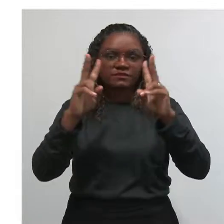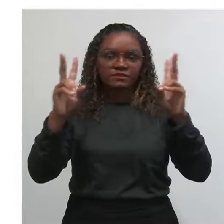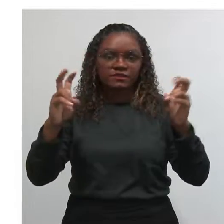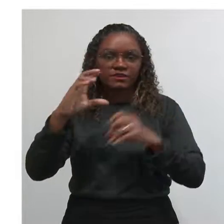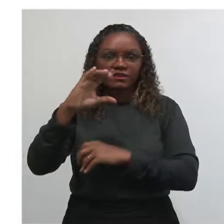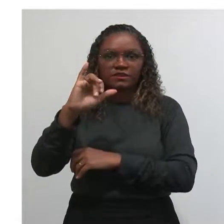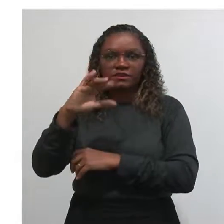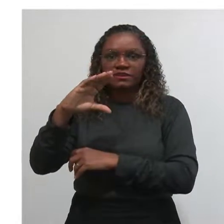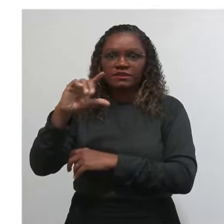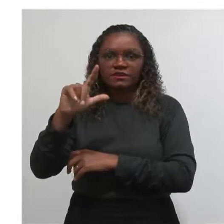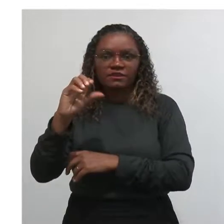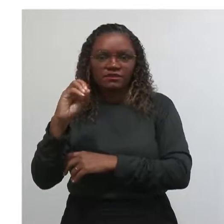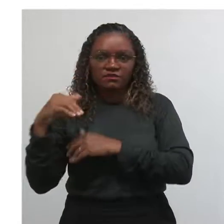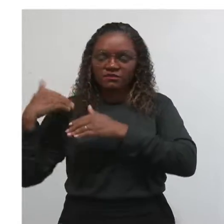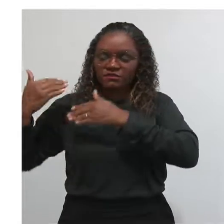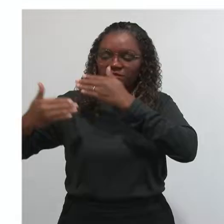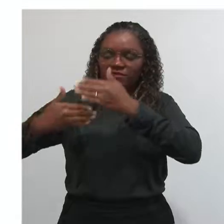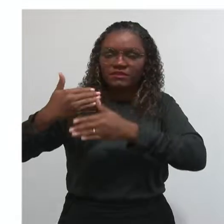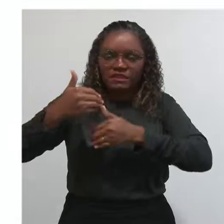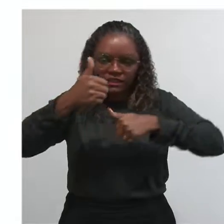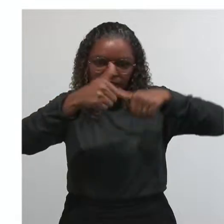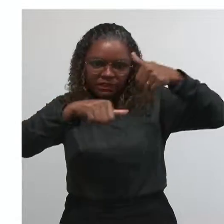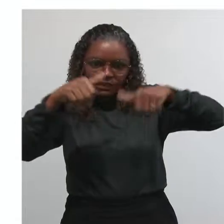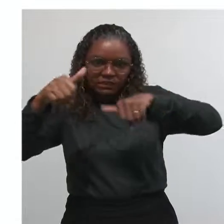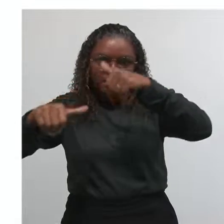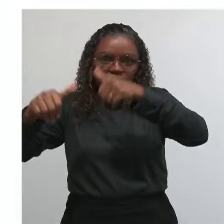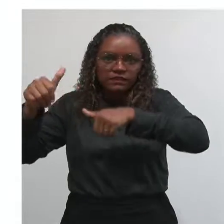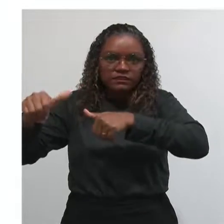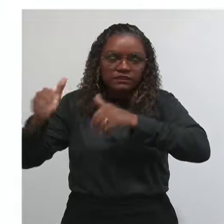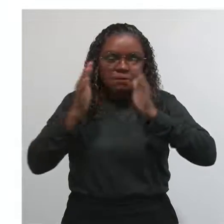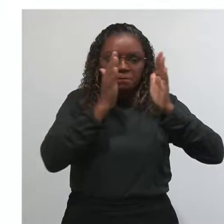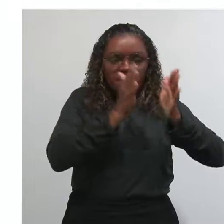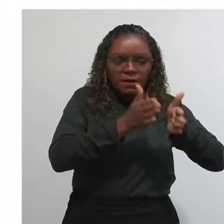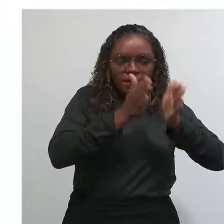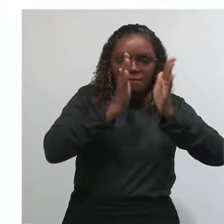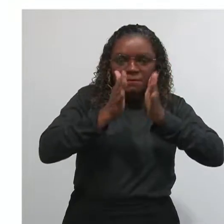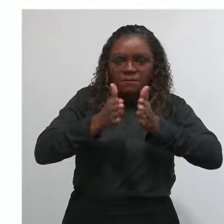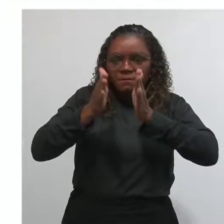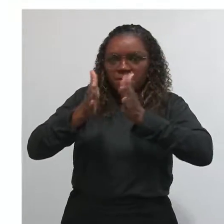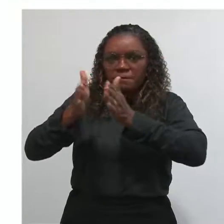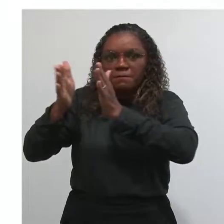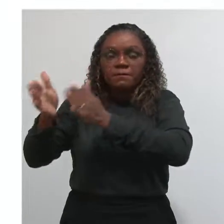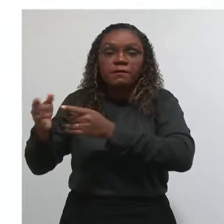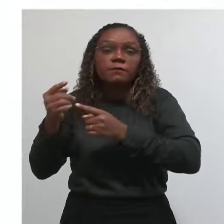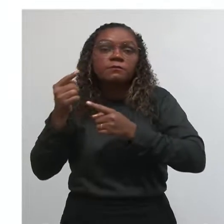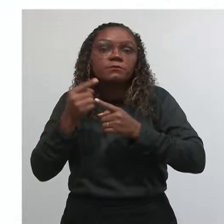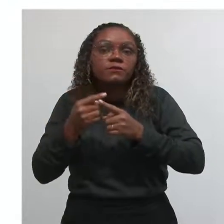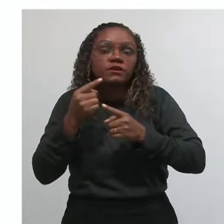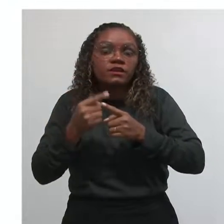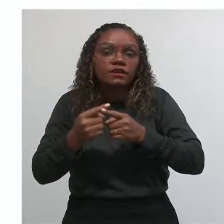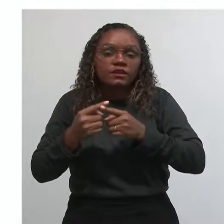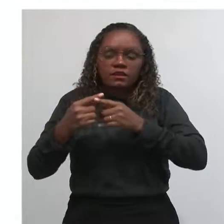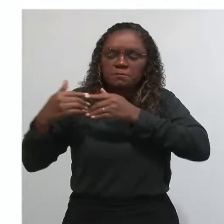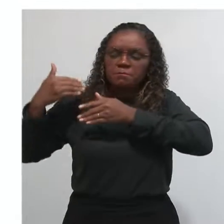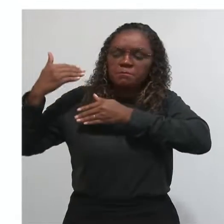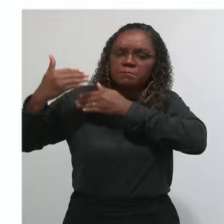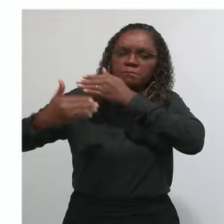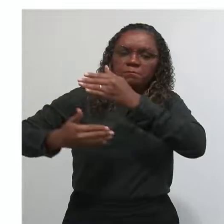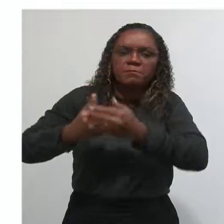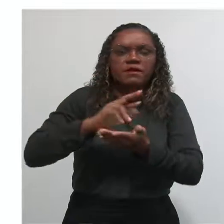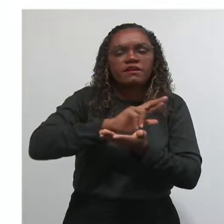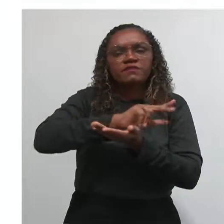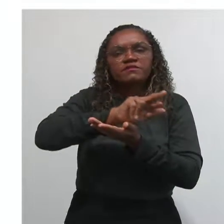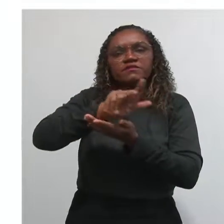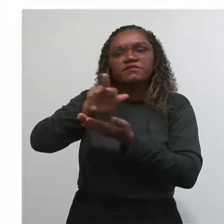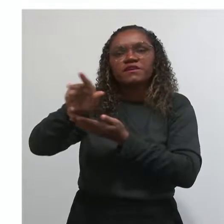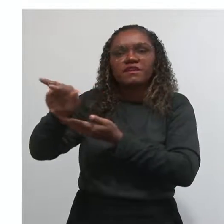partir dessa análise por fases, né? Porque o ciclo em si, ele traz para a gente diferentes fases das